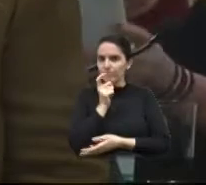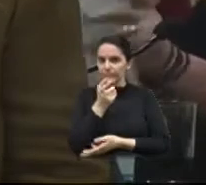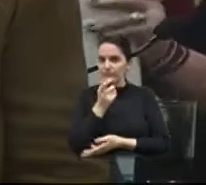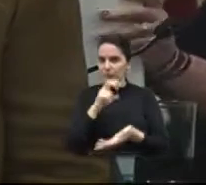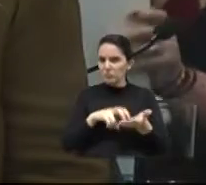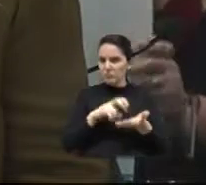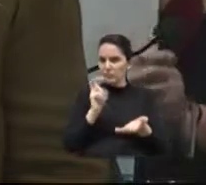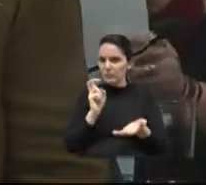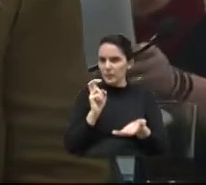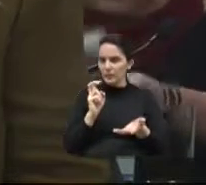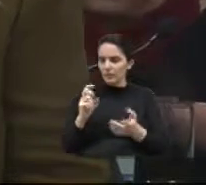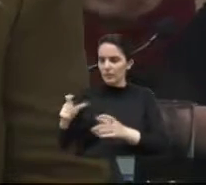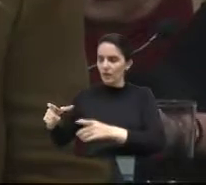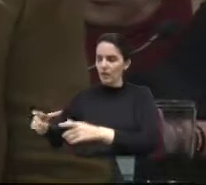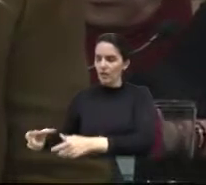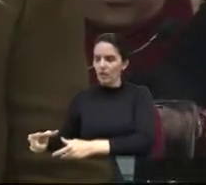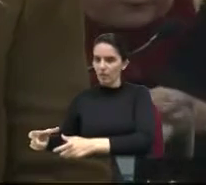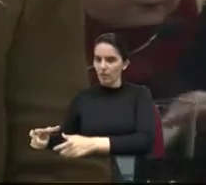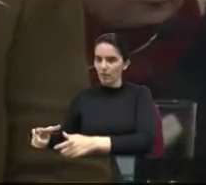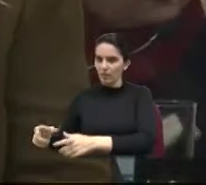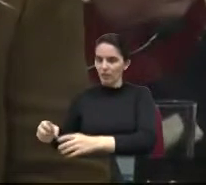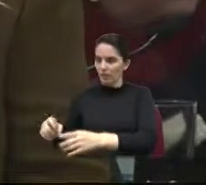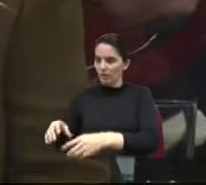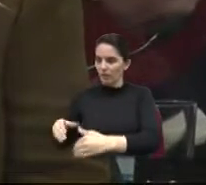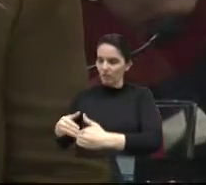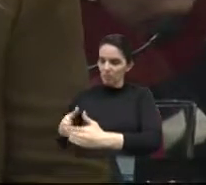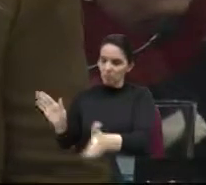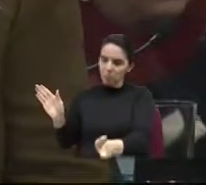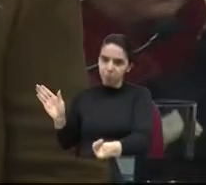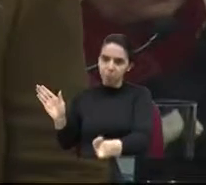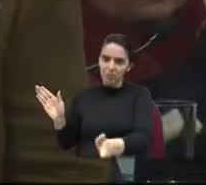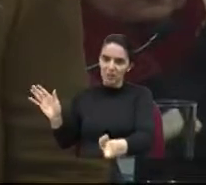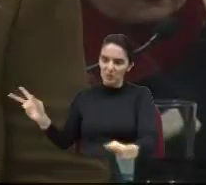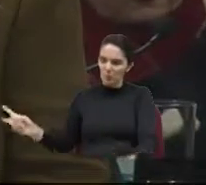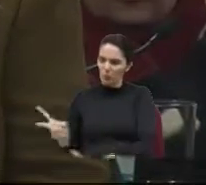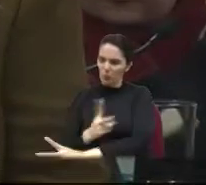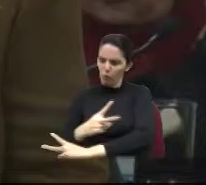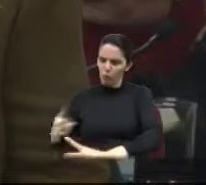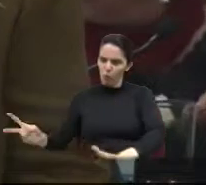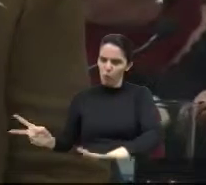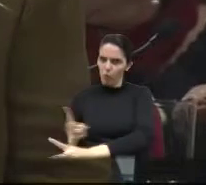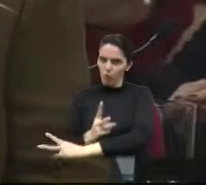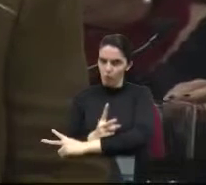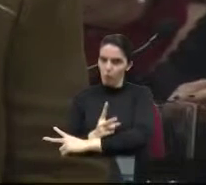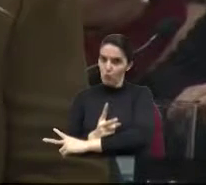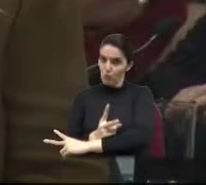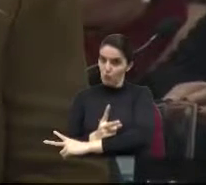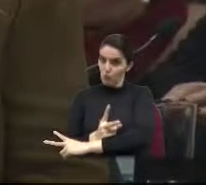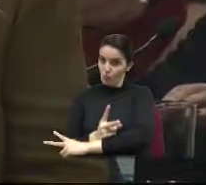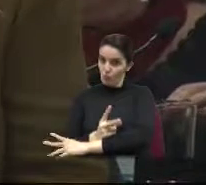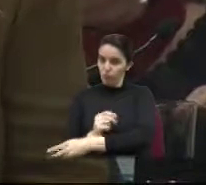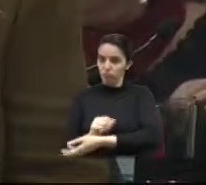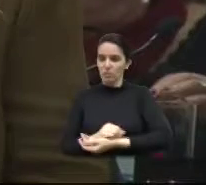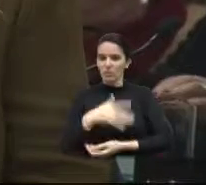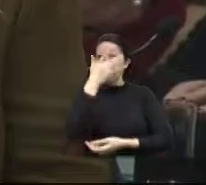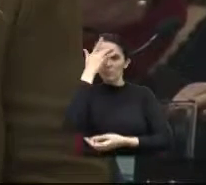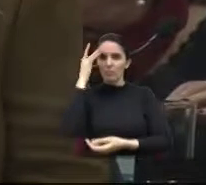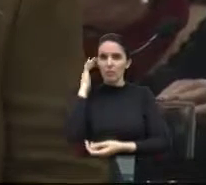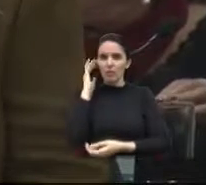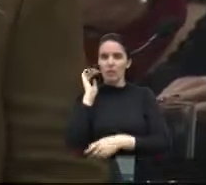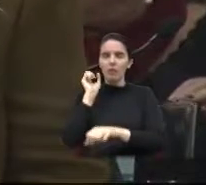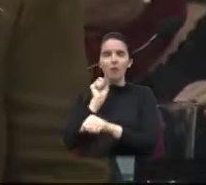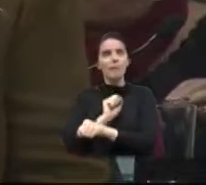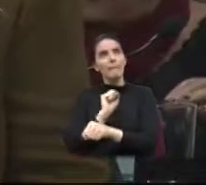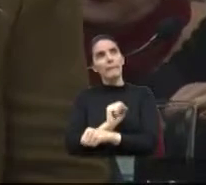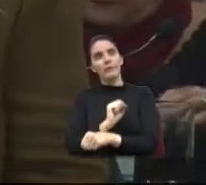uma garagem aberta, aquele tamanho daquela garagem aberta, aquela espera dentro da